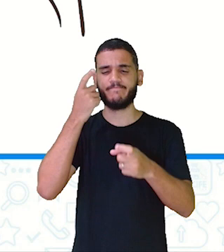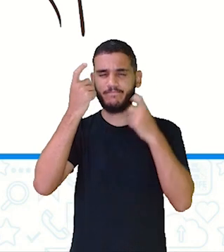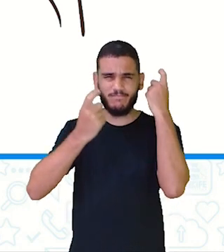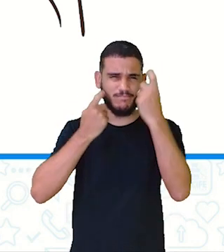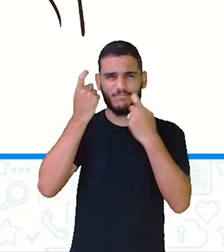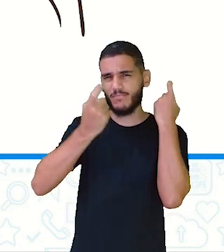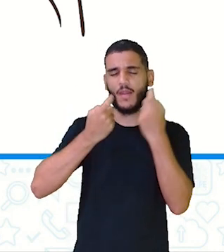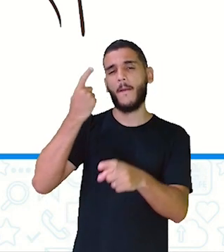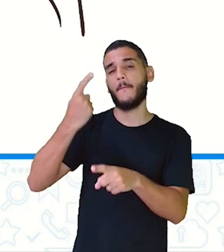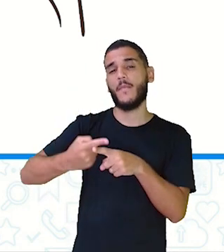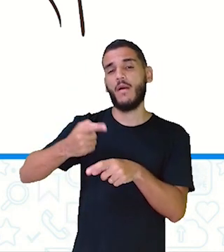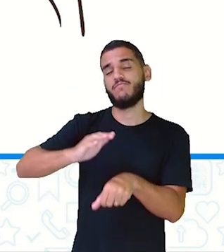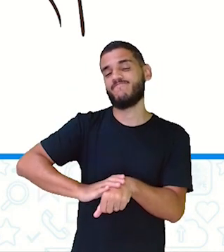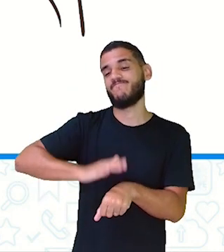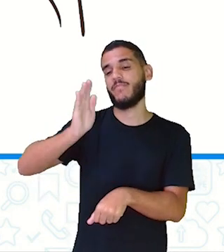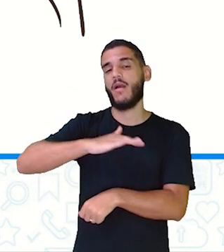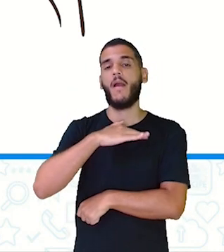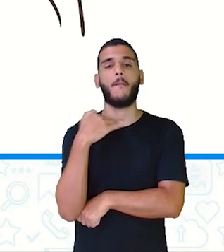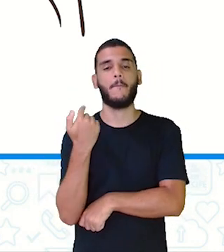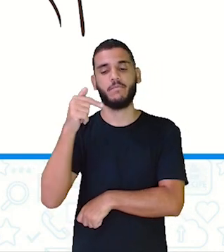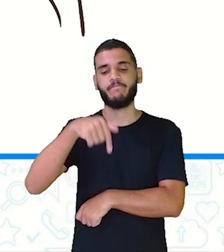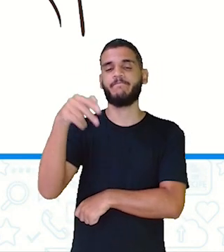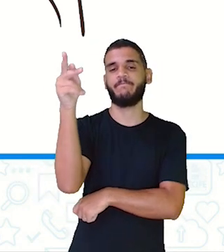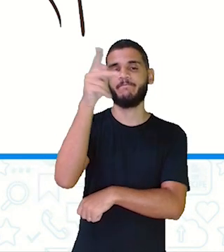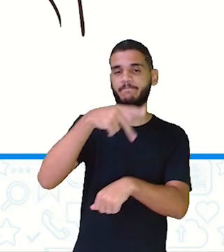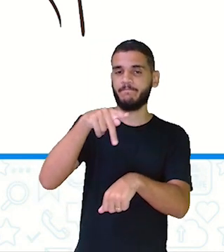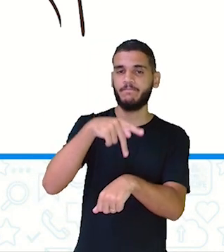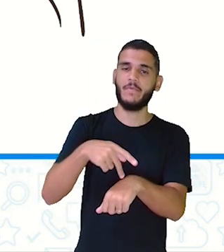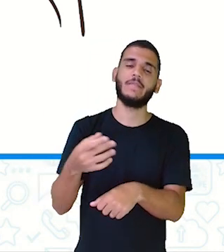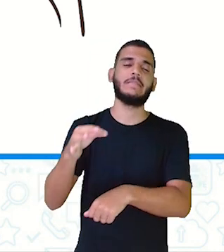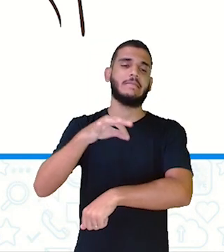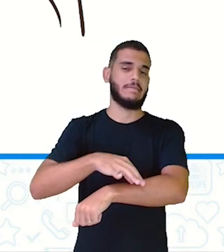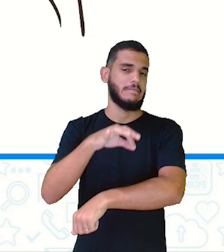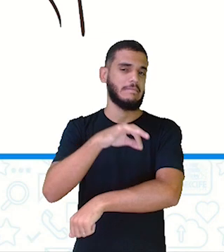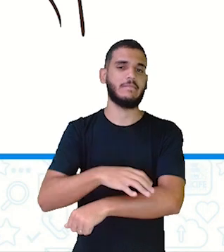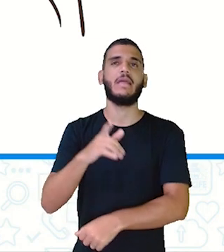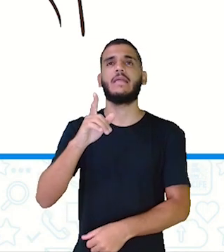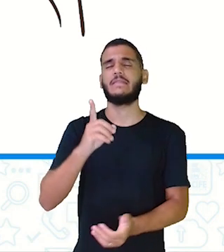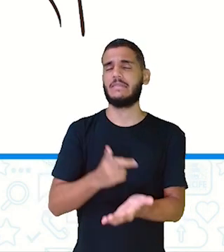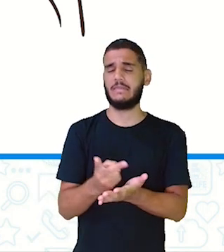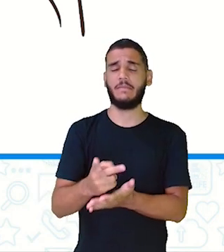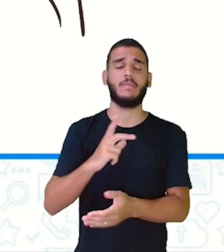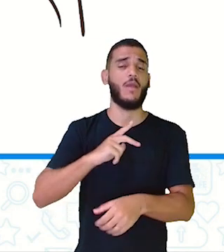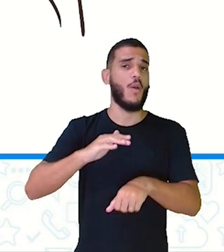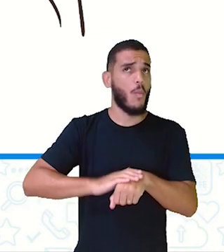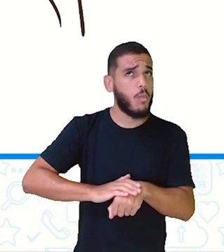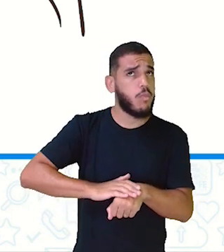Isso porque o aumento de mortes no país por motivo de dengue tem crescido de